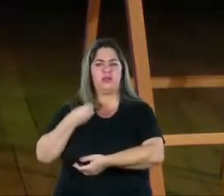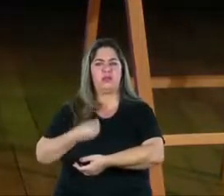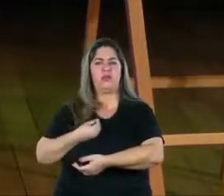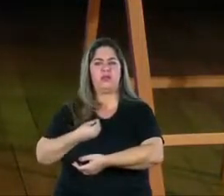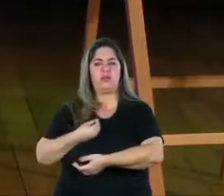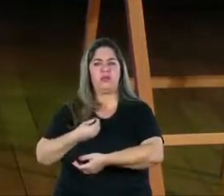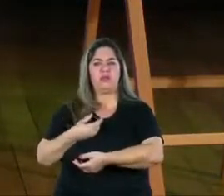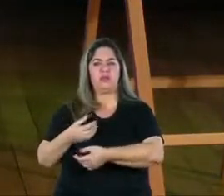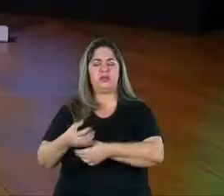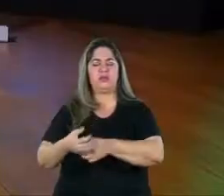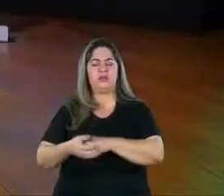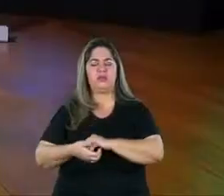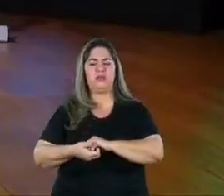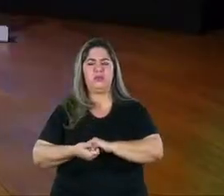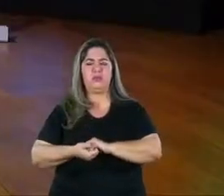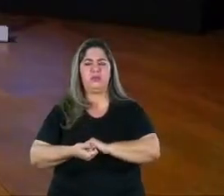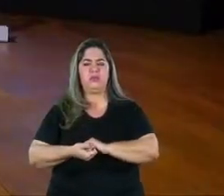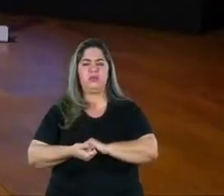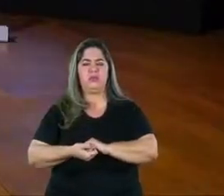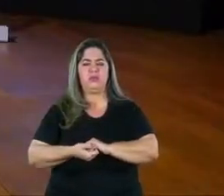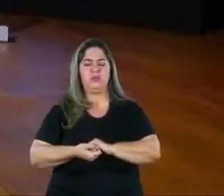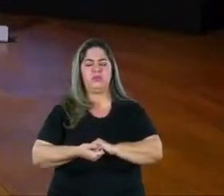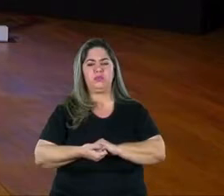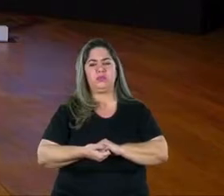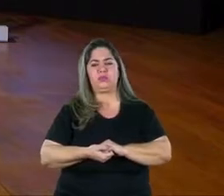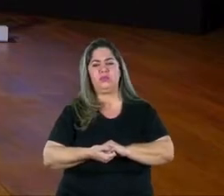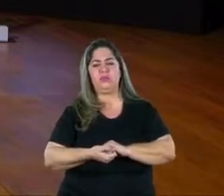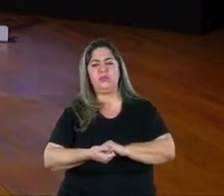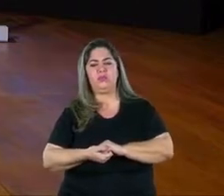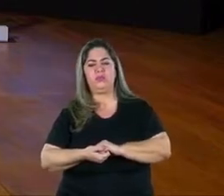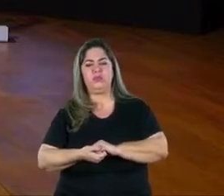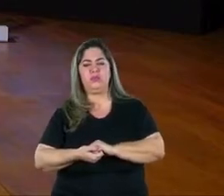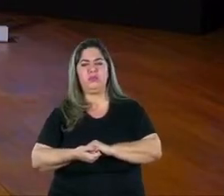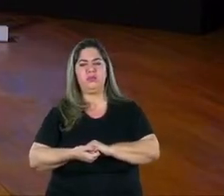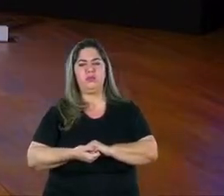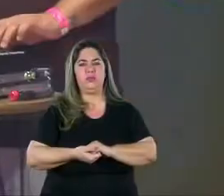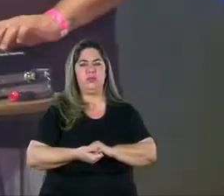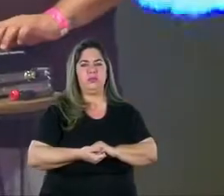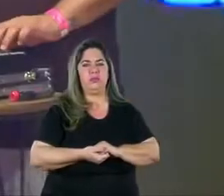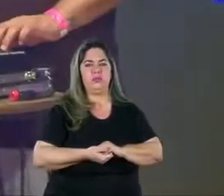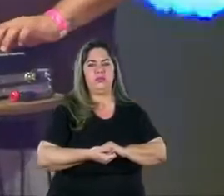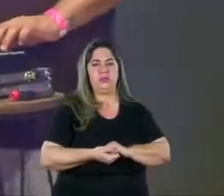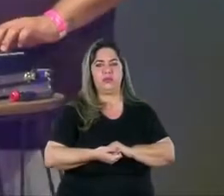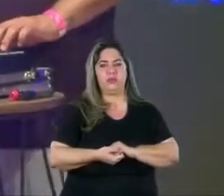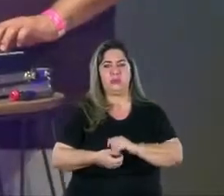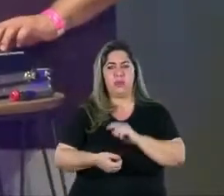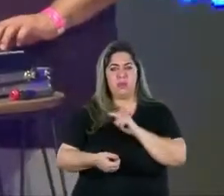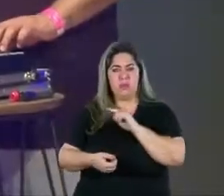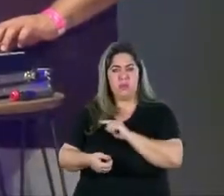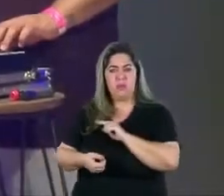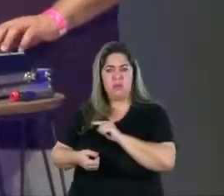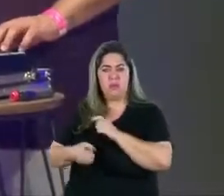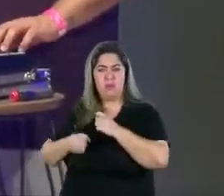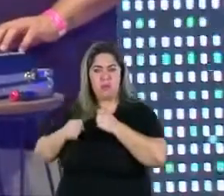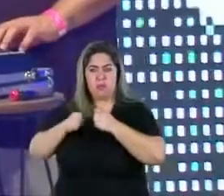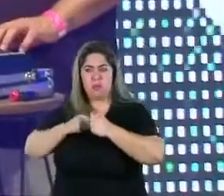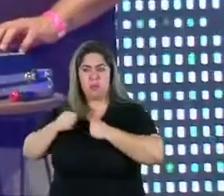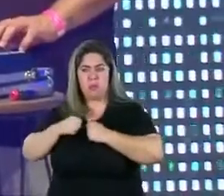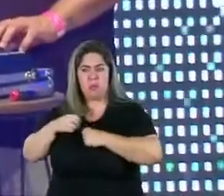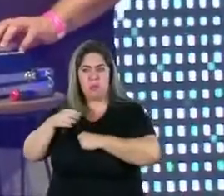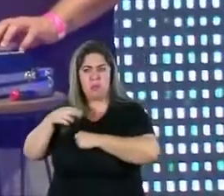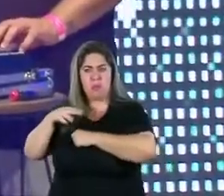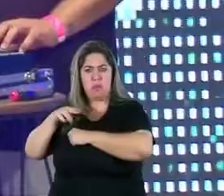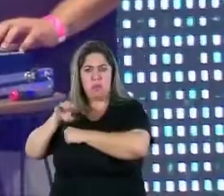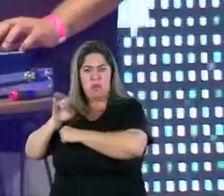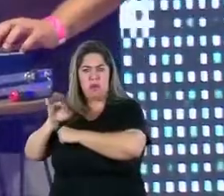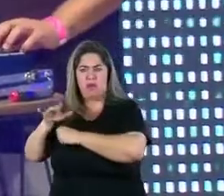C'est ce qui mécanise. C'est ce qui rend abstrait. Para Copito de Neve, ao contrário, o